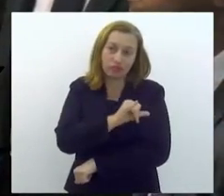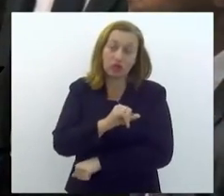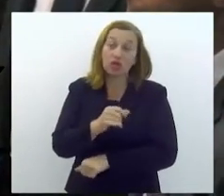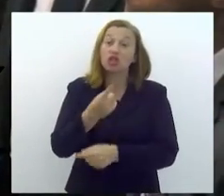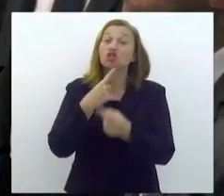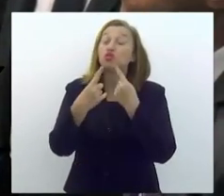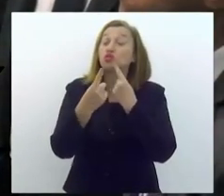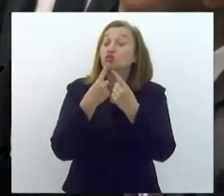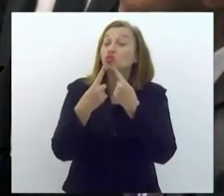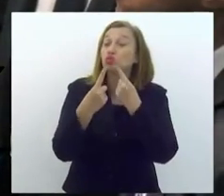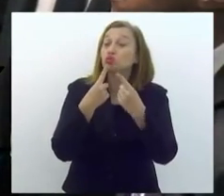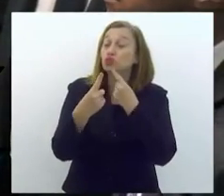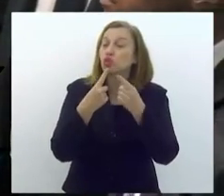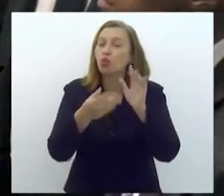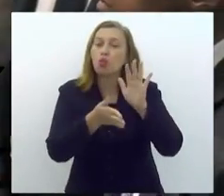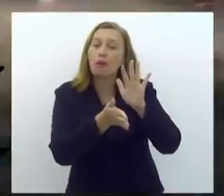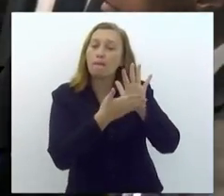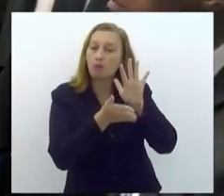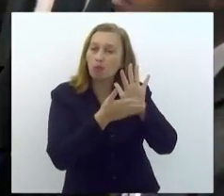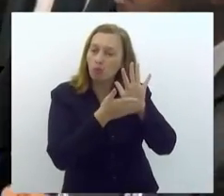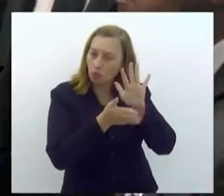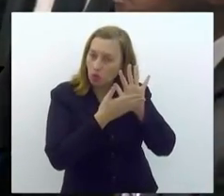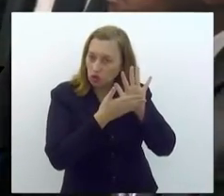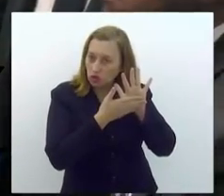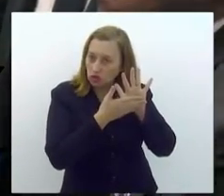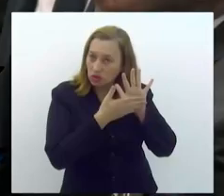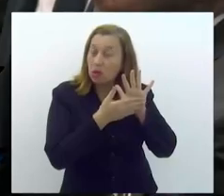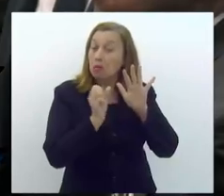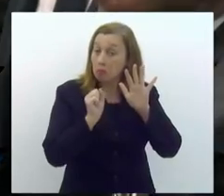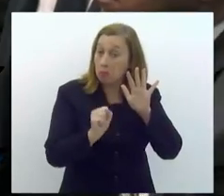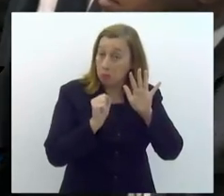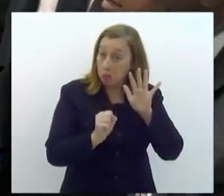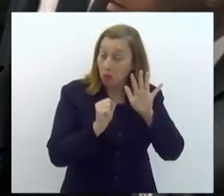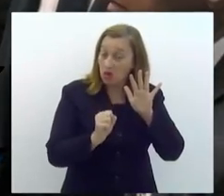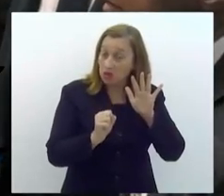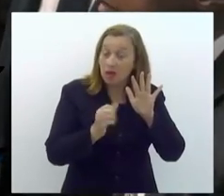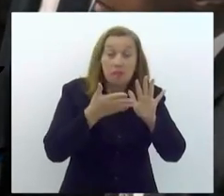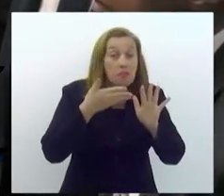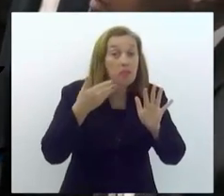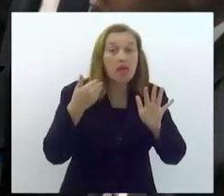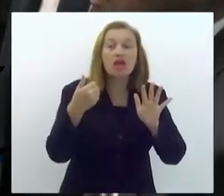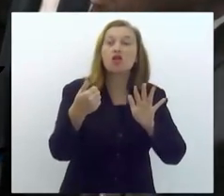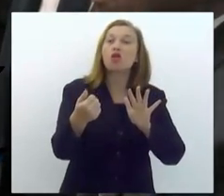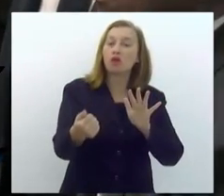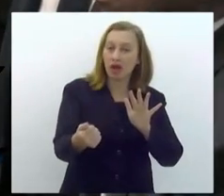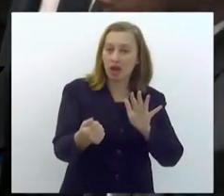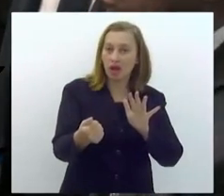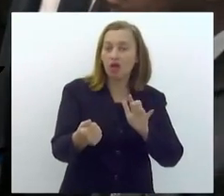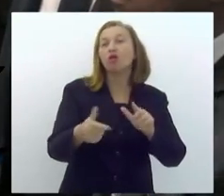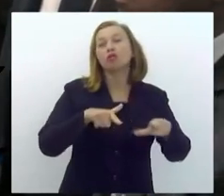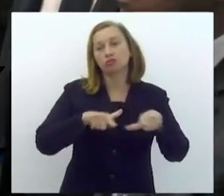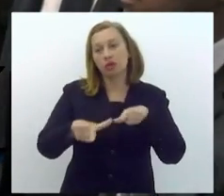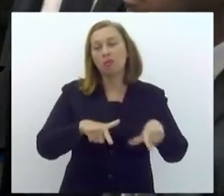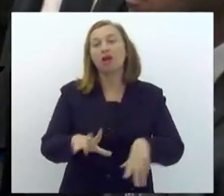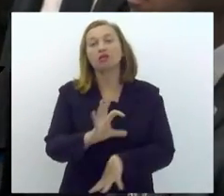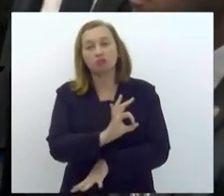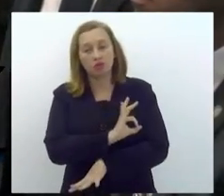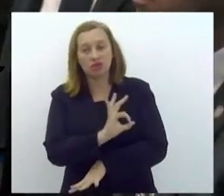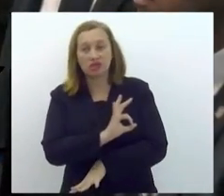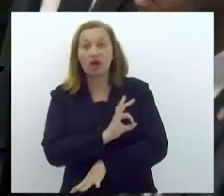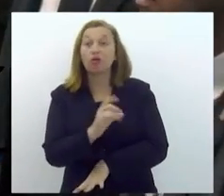debater uma proposta para que possa regulamentar o que está disposto na lei